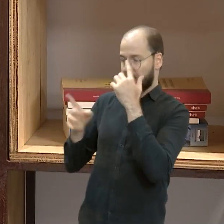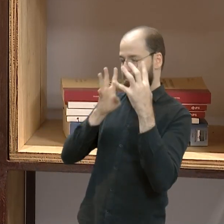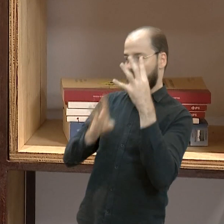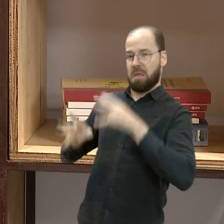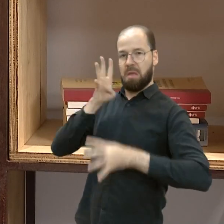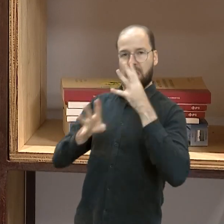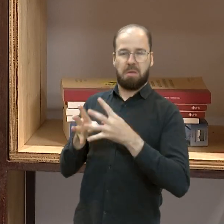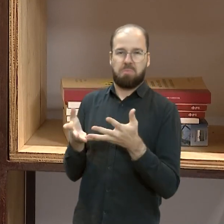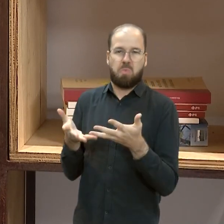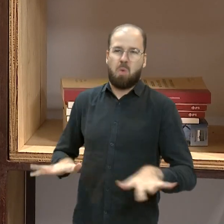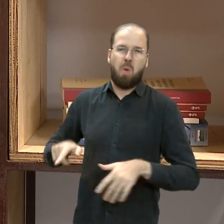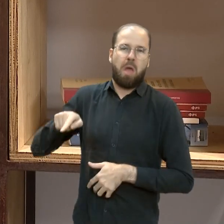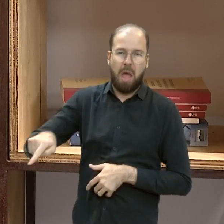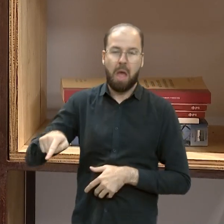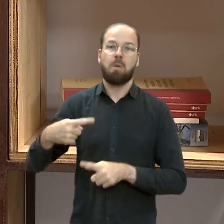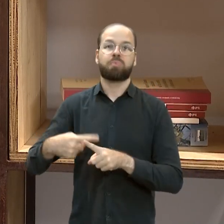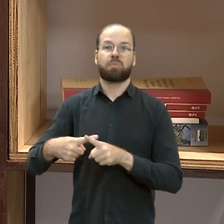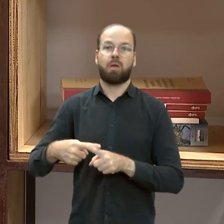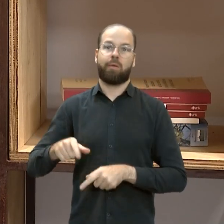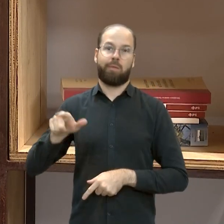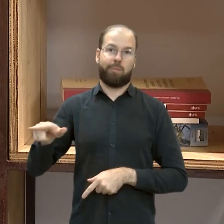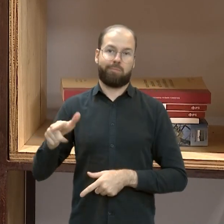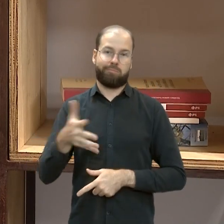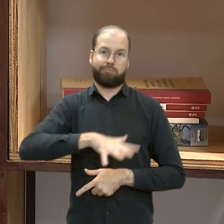do cânone poético do estado de Goiás.